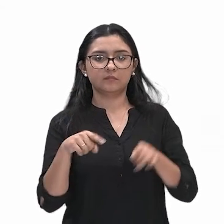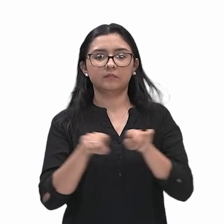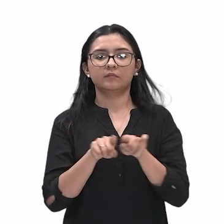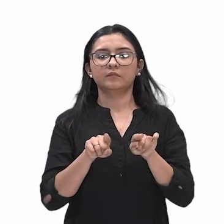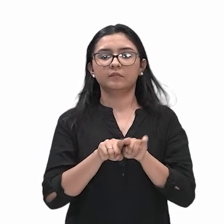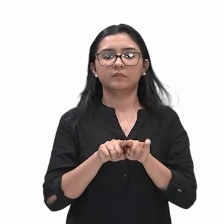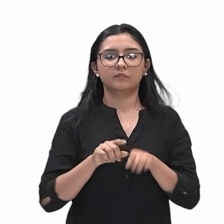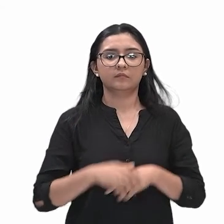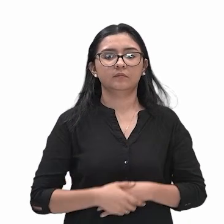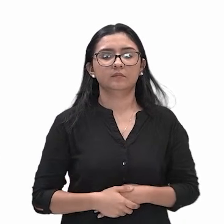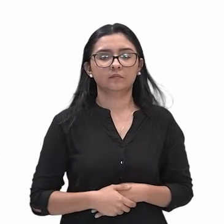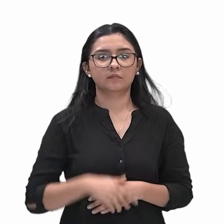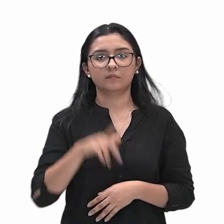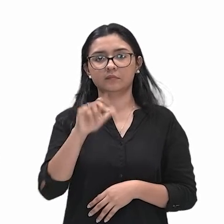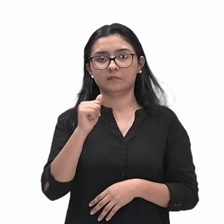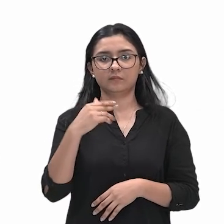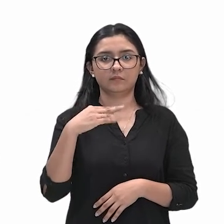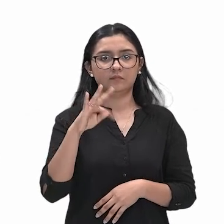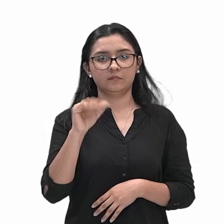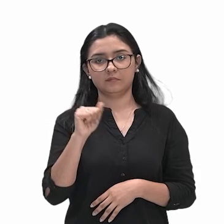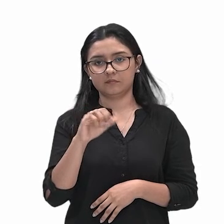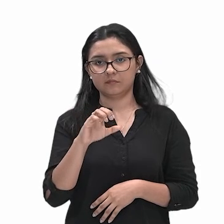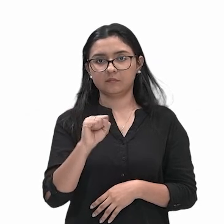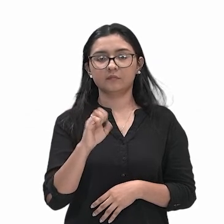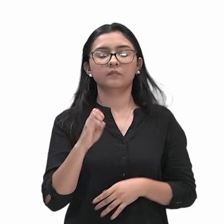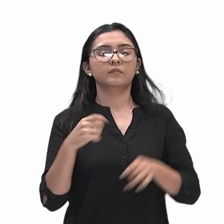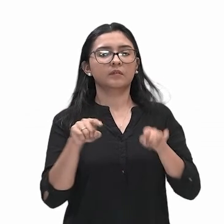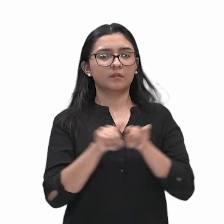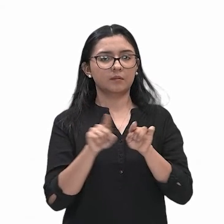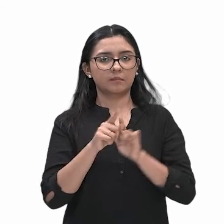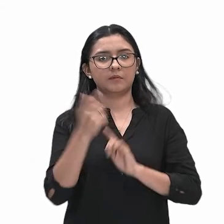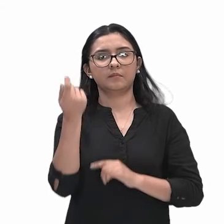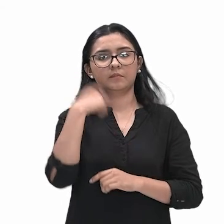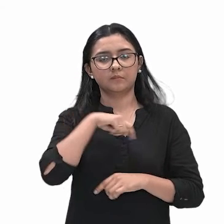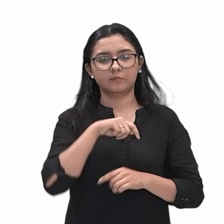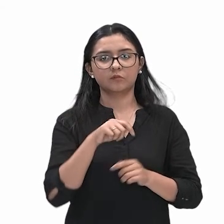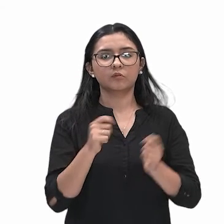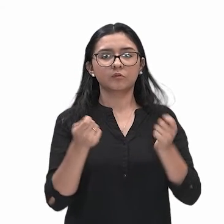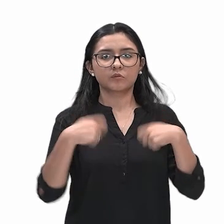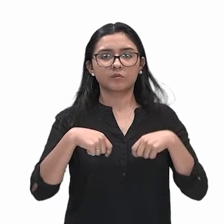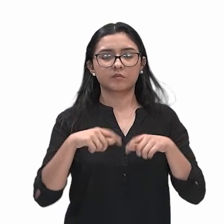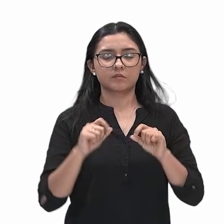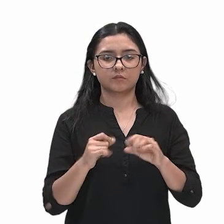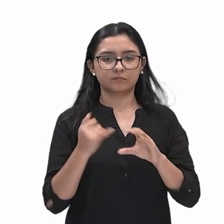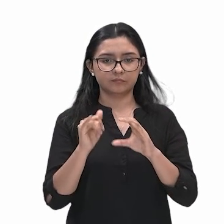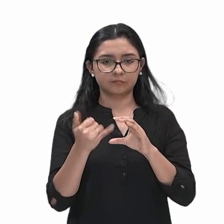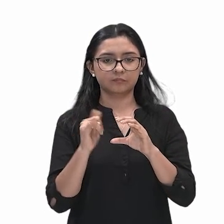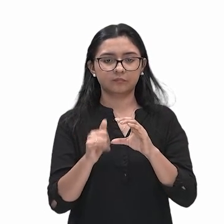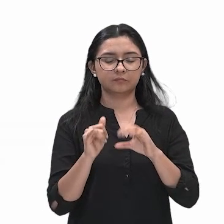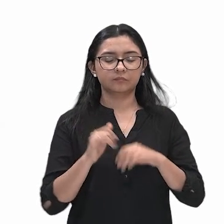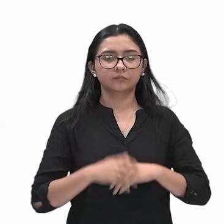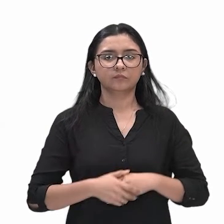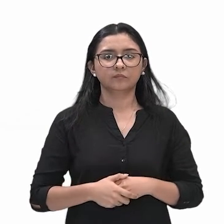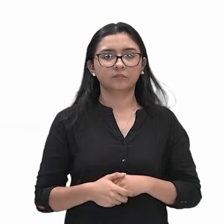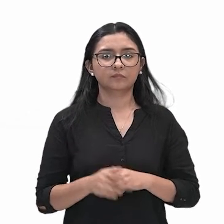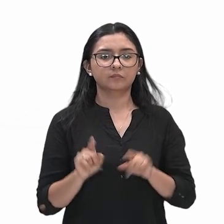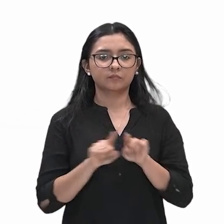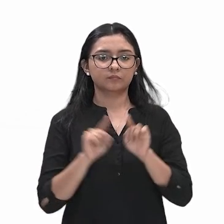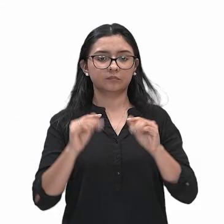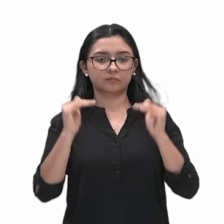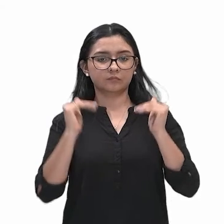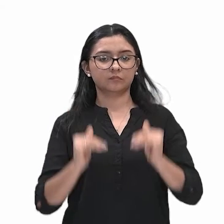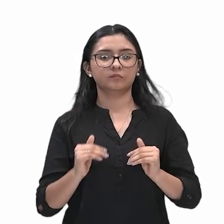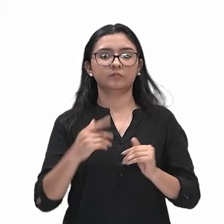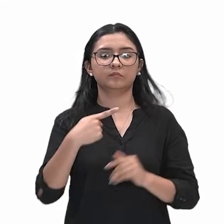a lactase, também conseguem fazer essa quebra, tá? Mais abaixo nós temos